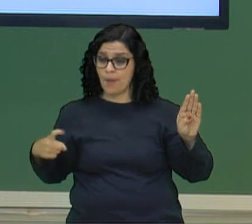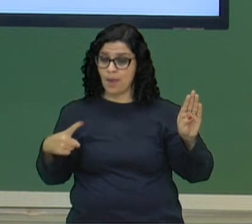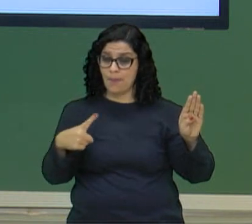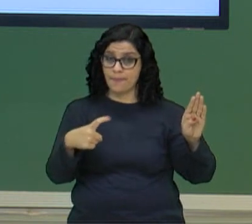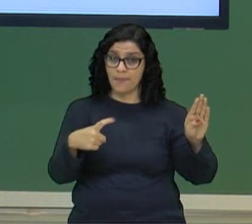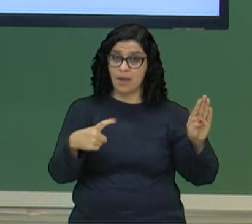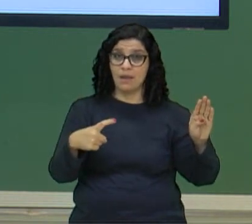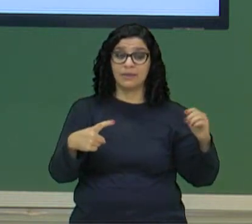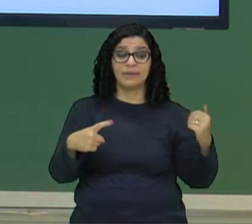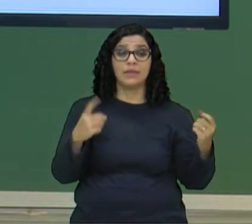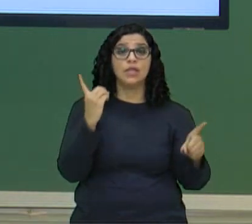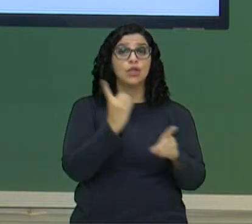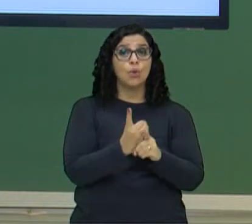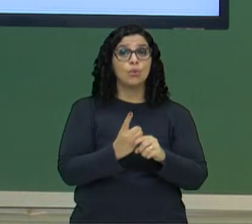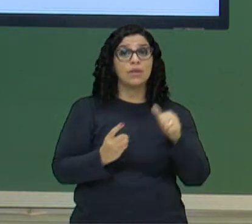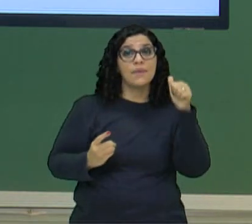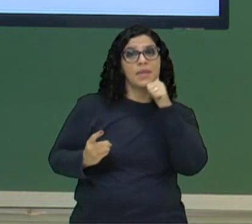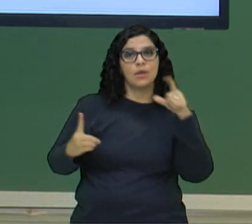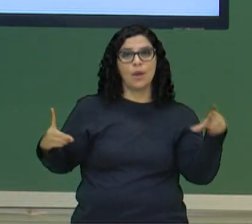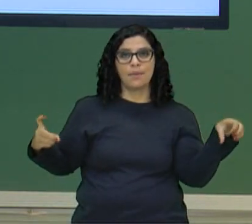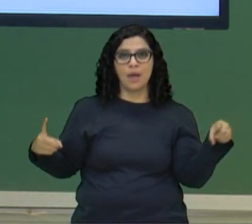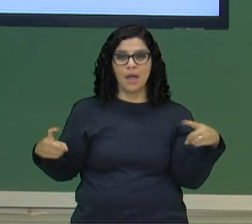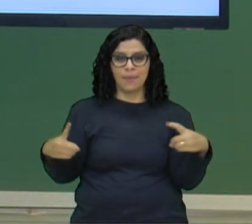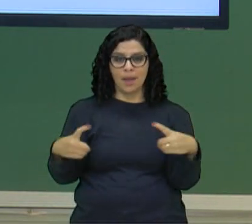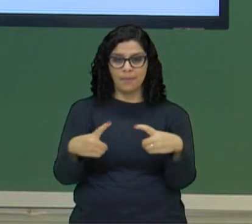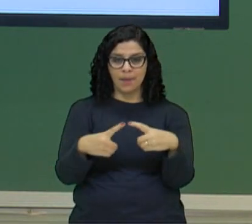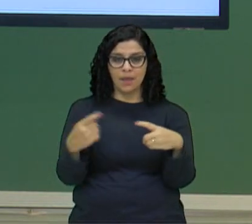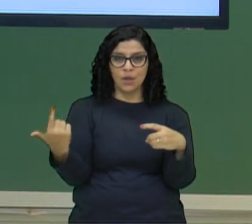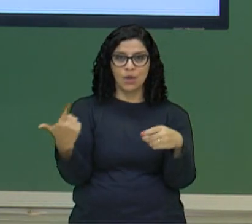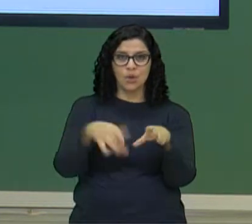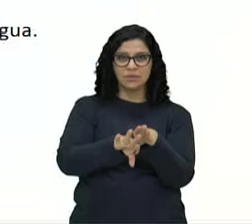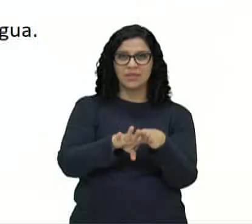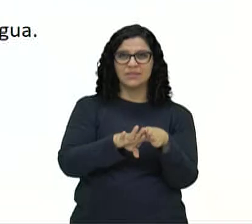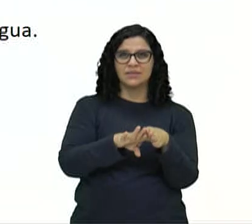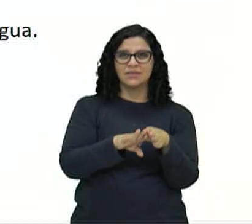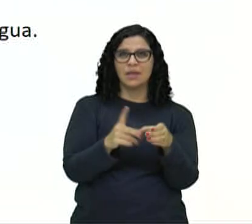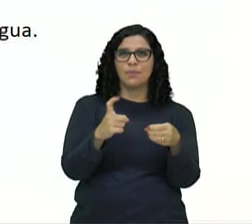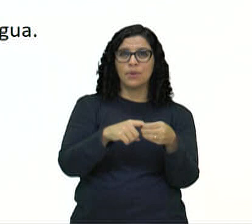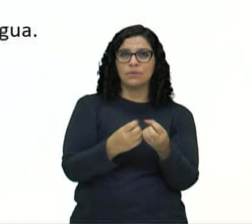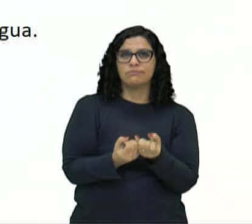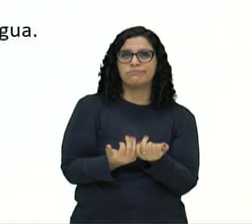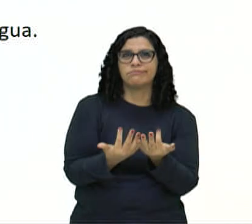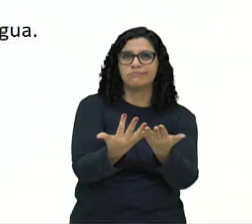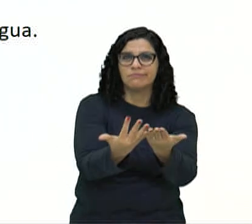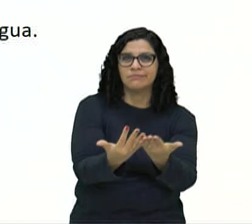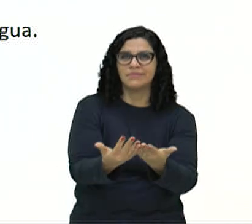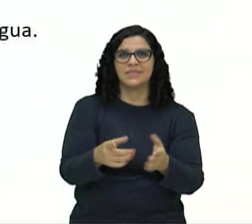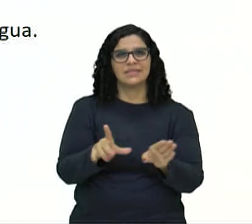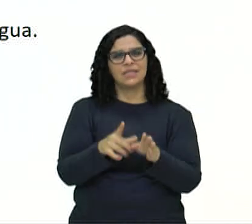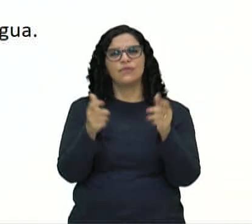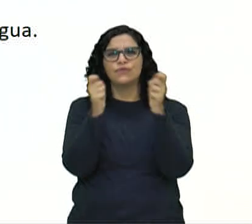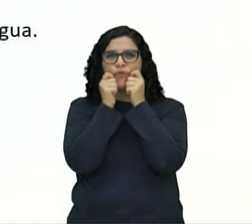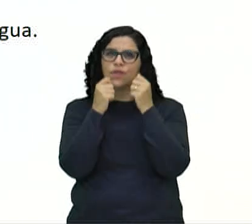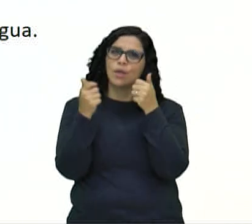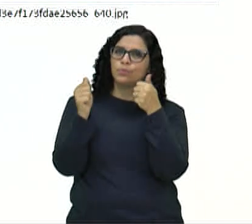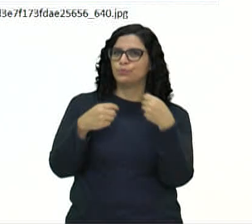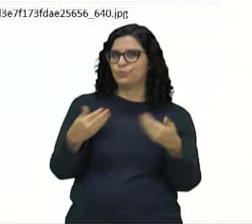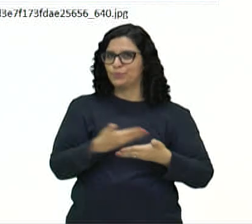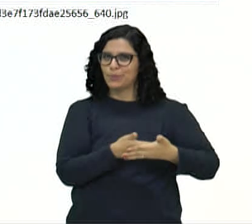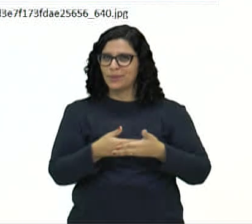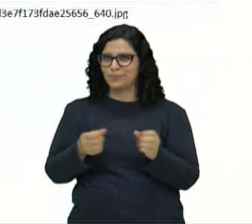com seu flagelo, bem feliz, e chegar até a oosfera, fecundar e nascer uma briófitazinha bonitinha, fofinha,